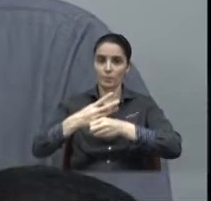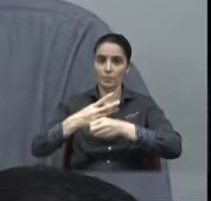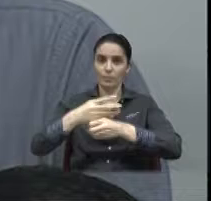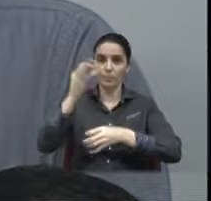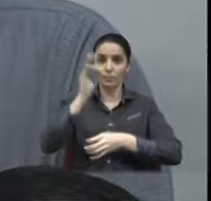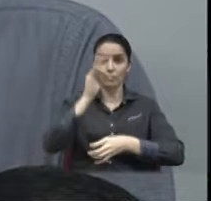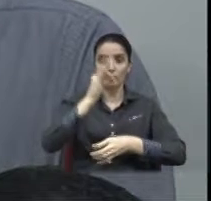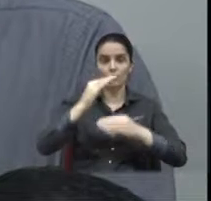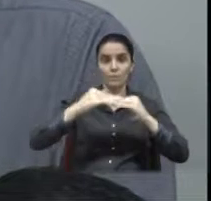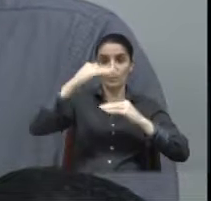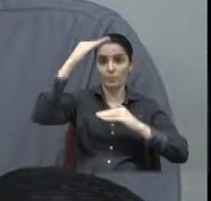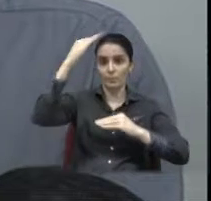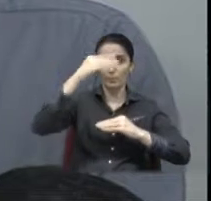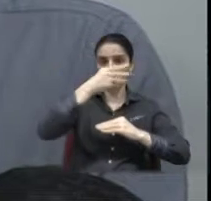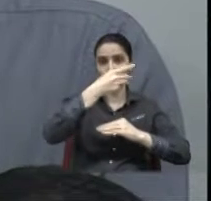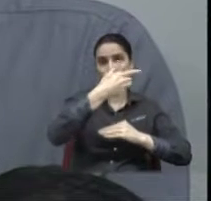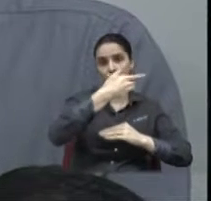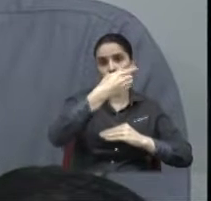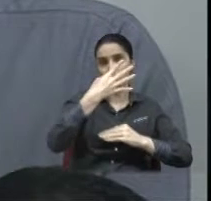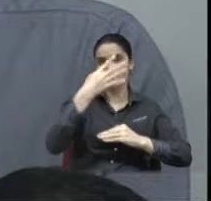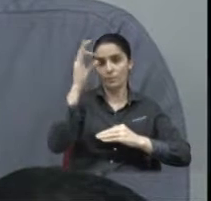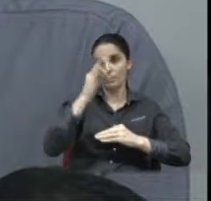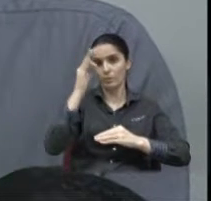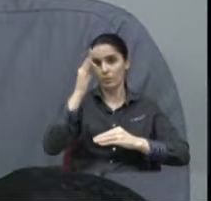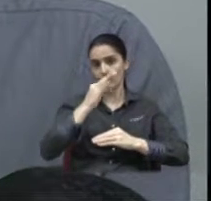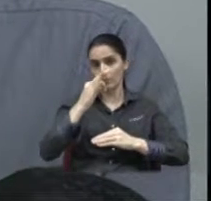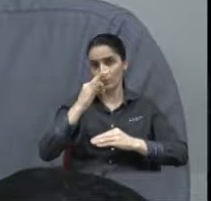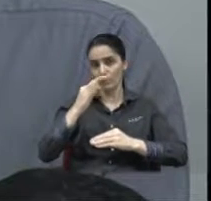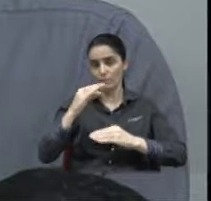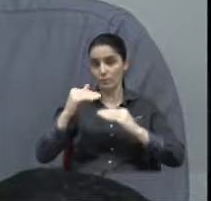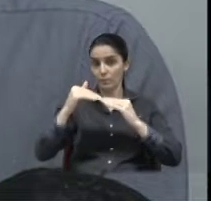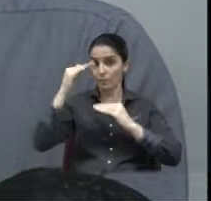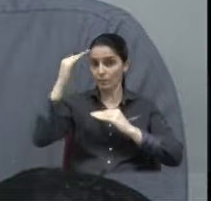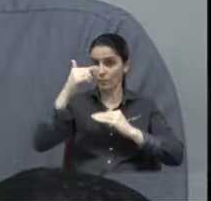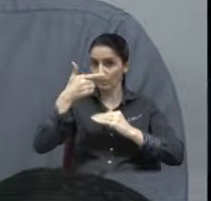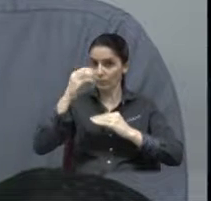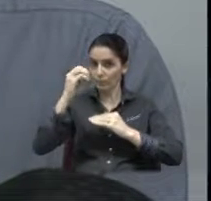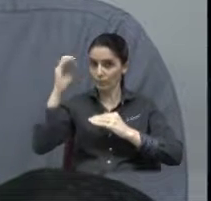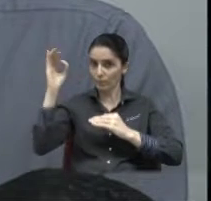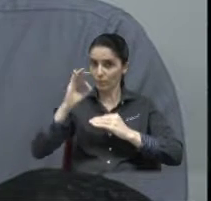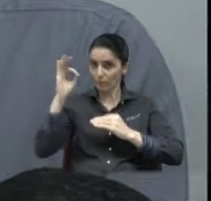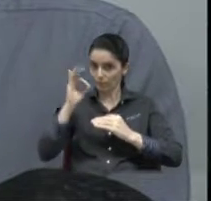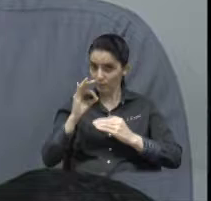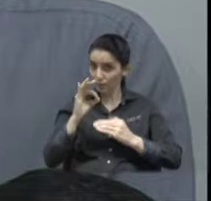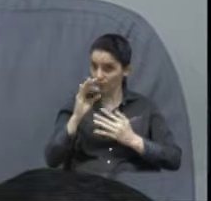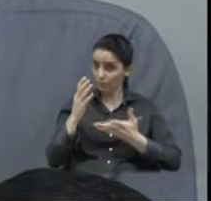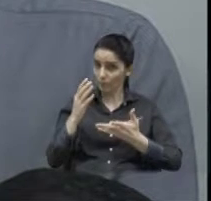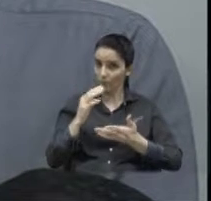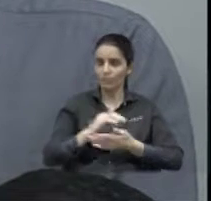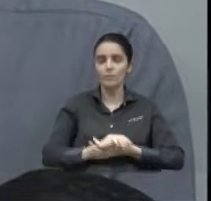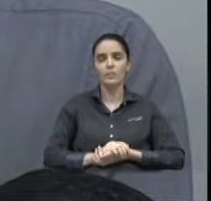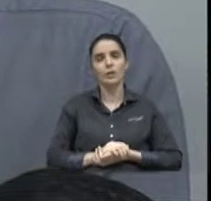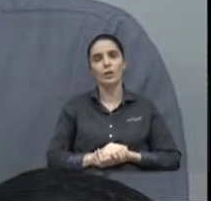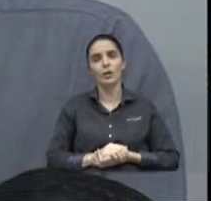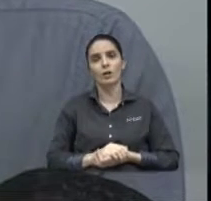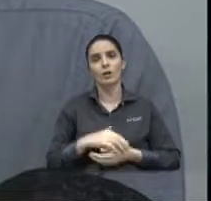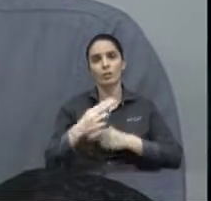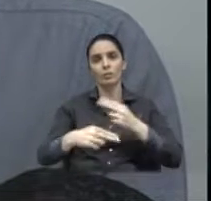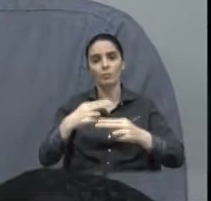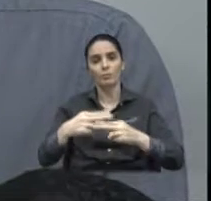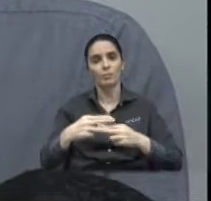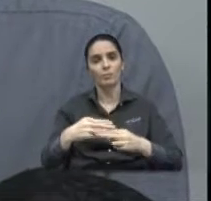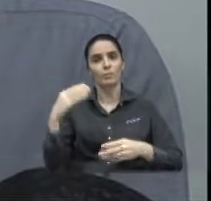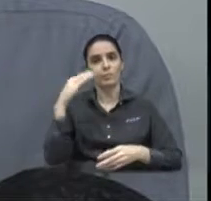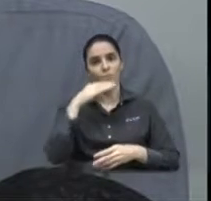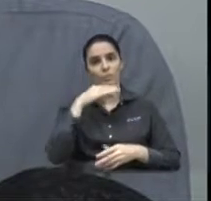24%. E a gente está aplicando uma porcentagem de 20% aos estagiários. Logo, logo, nós vamos fazer